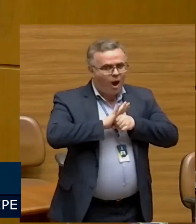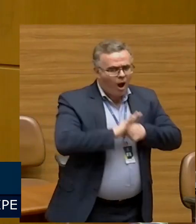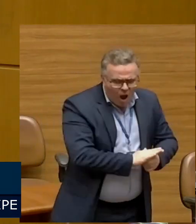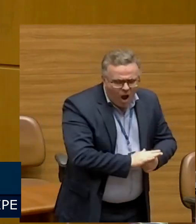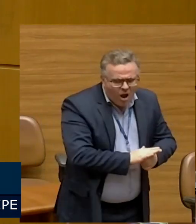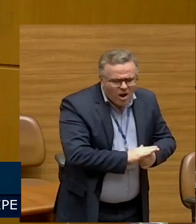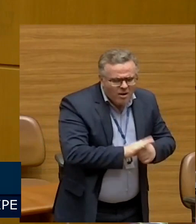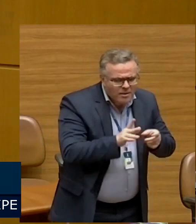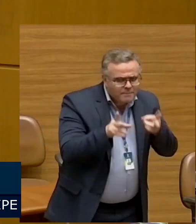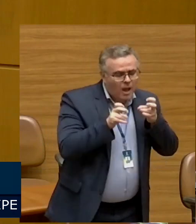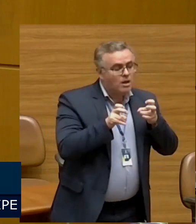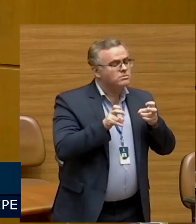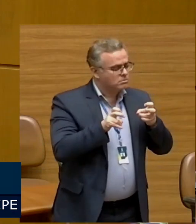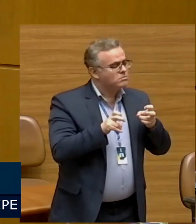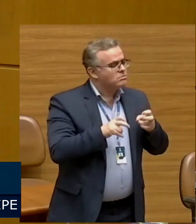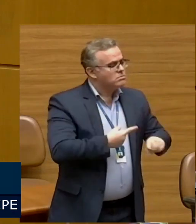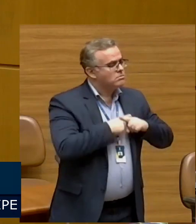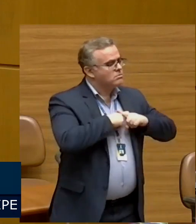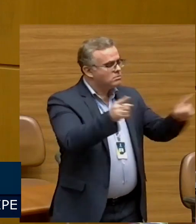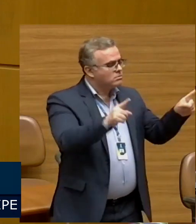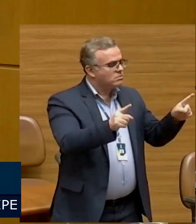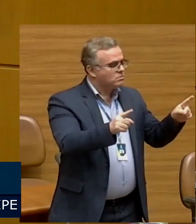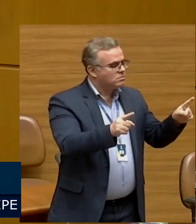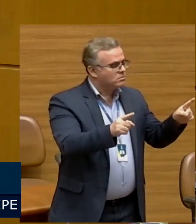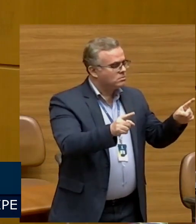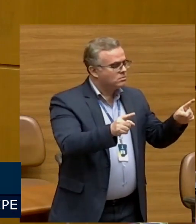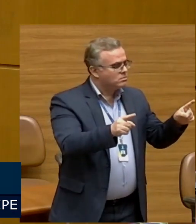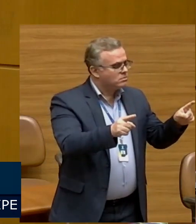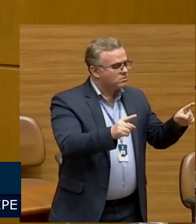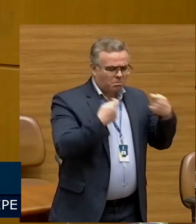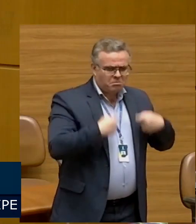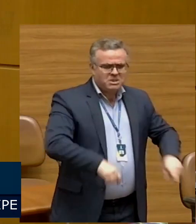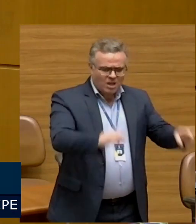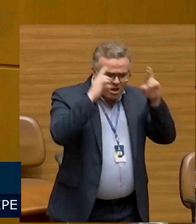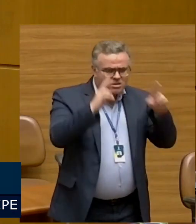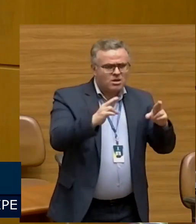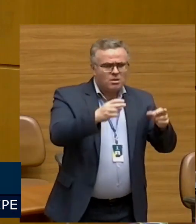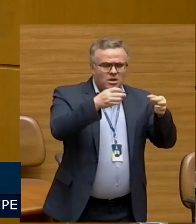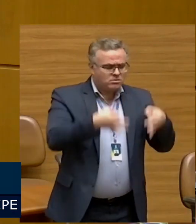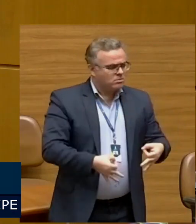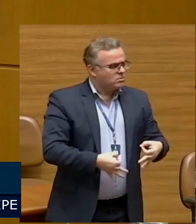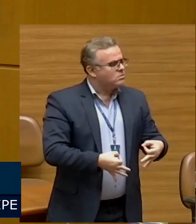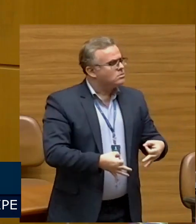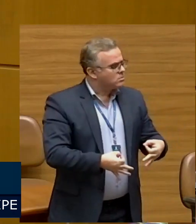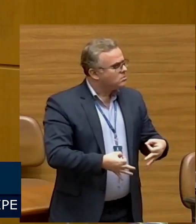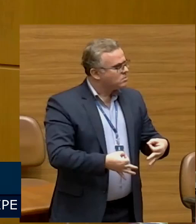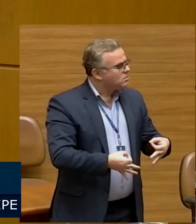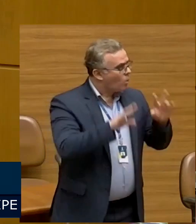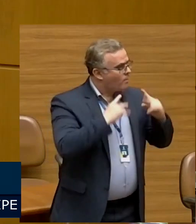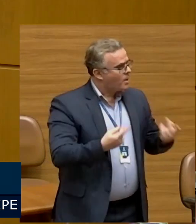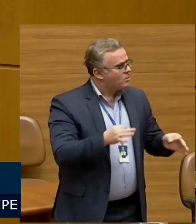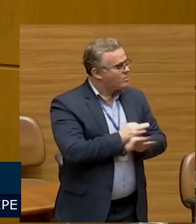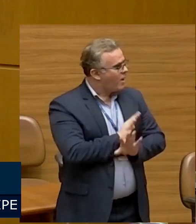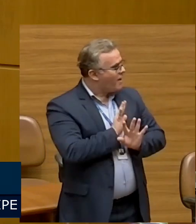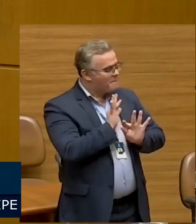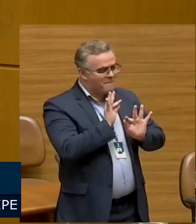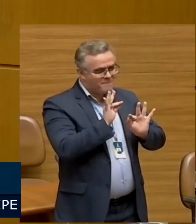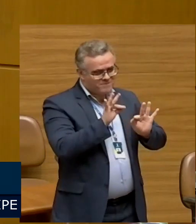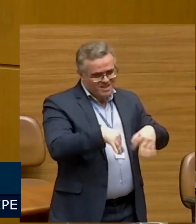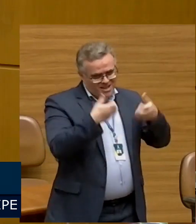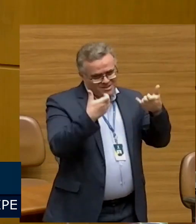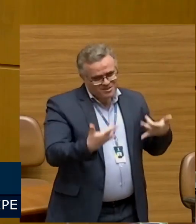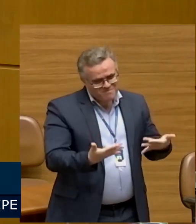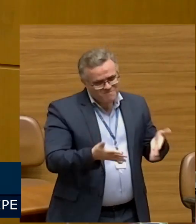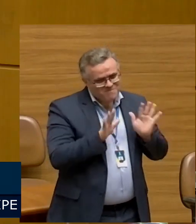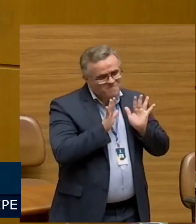Infelizmente, a gente tem que fazer isso. É questão de respeito e direito à dignidade humana. Então, para finalizar aqui minha fala,